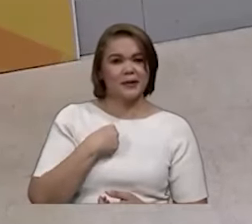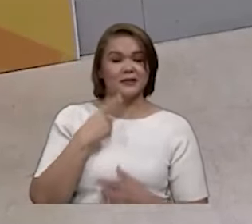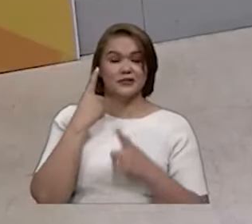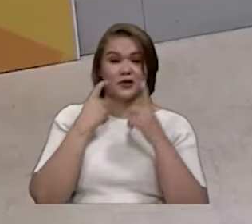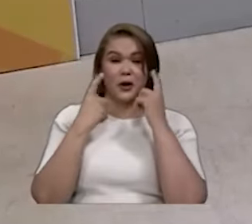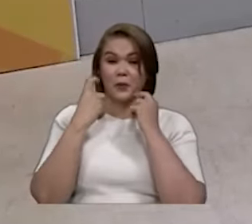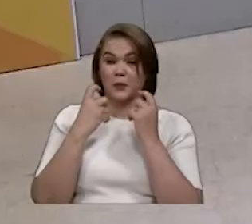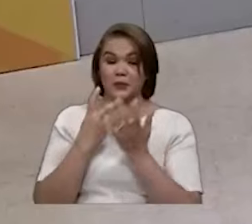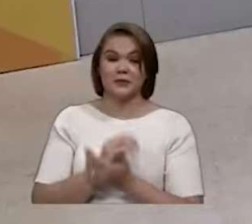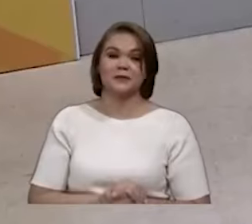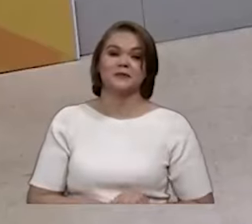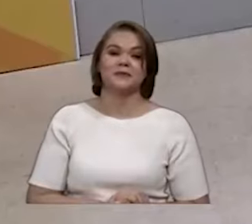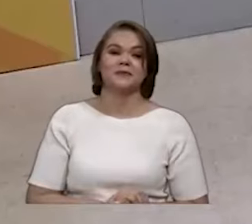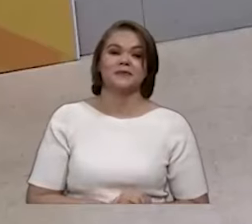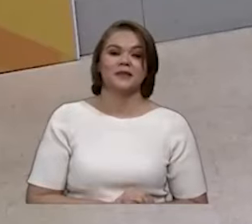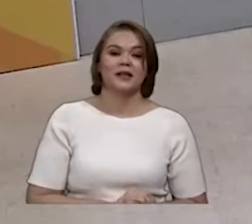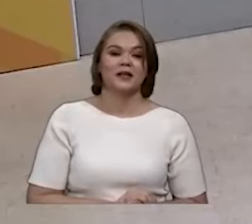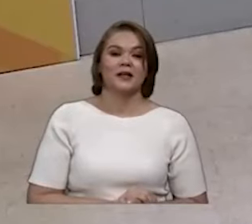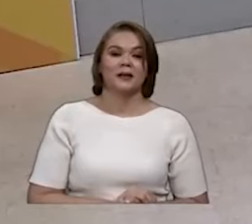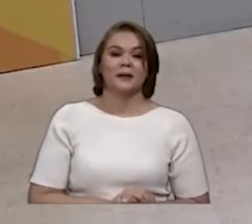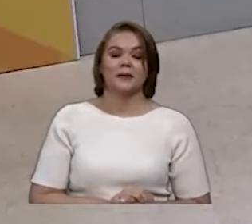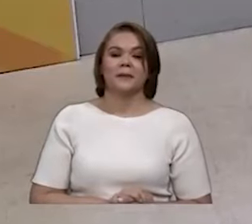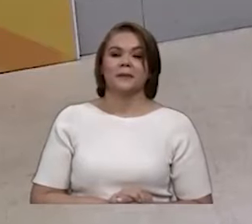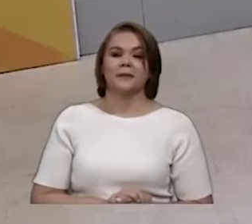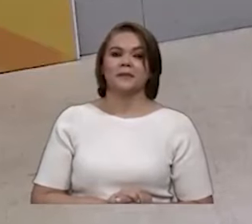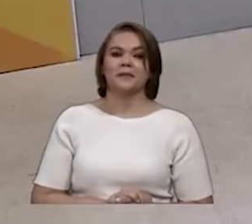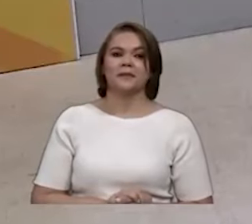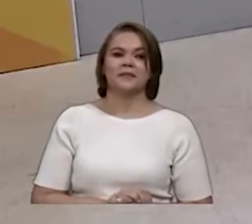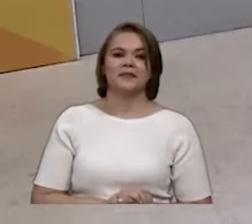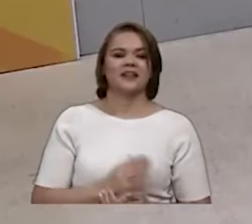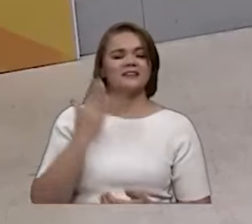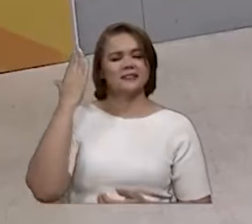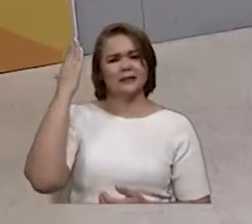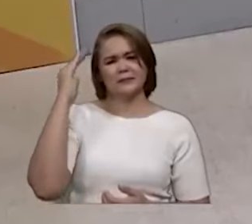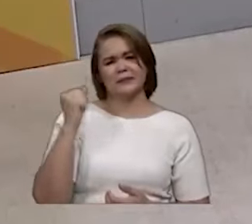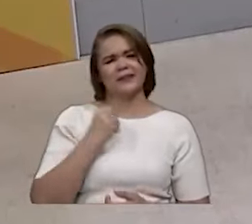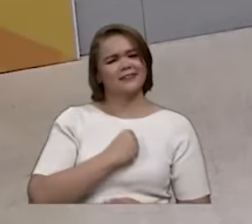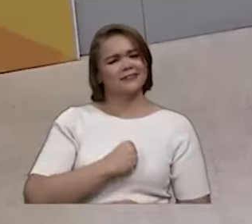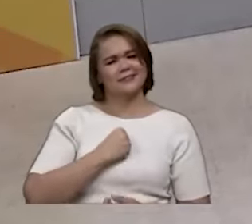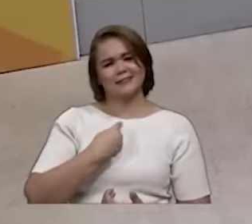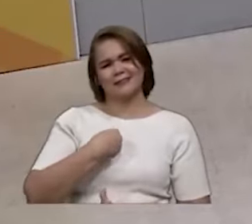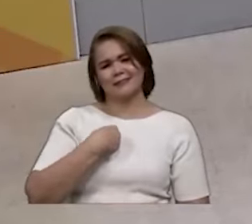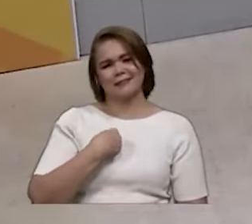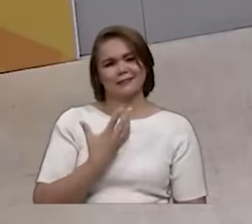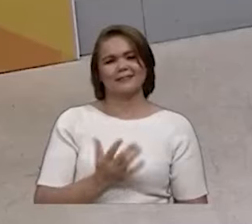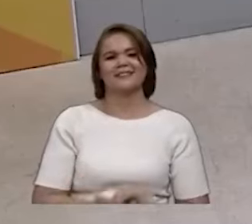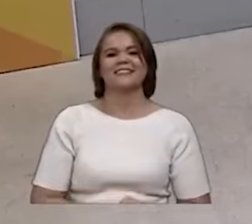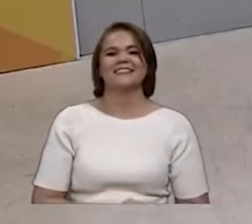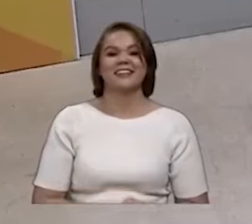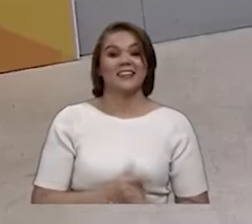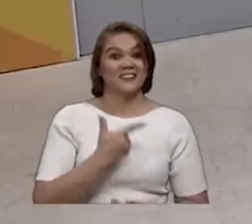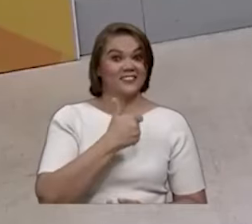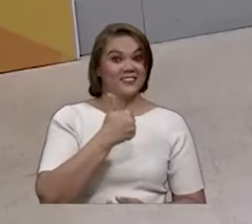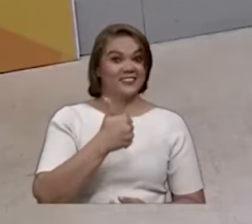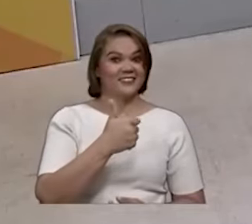Olha, imagino. 21, 21. Sabia. 21,